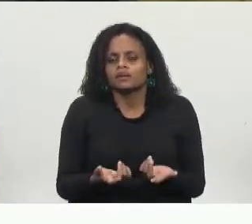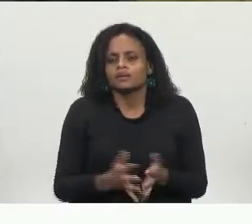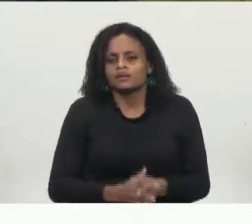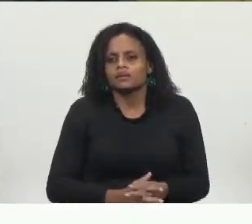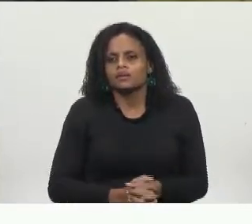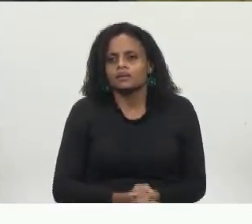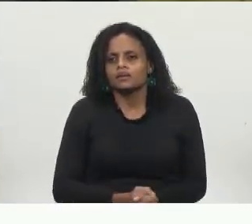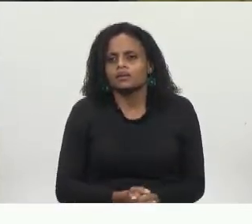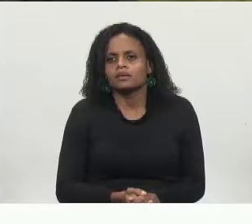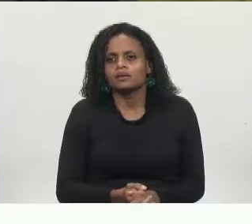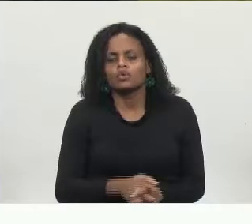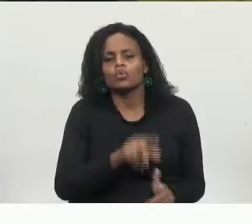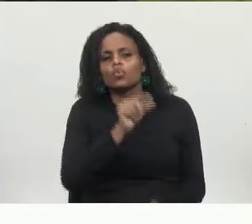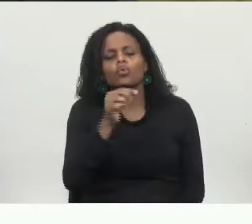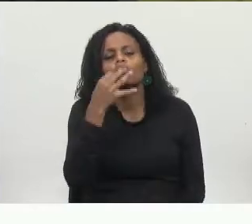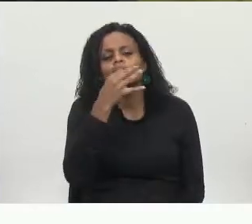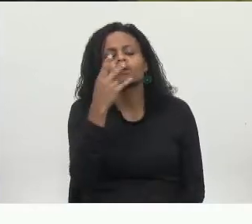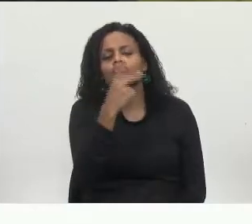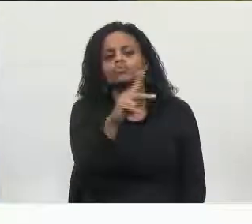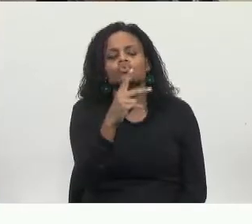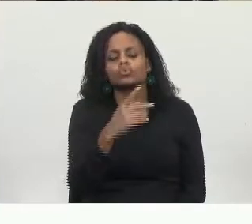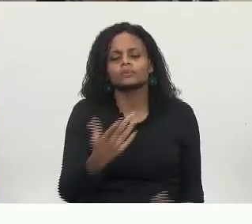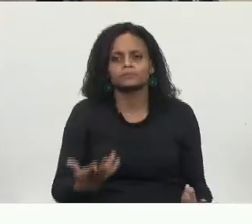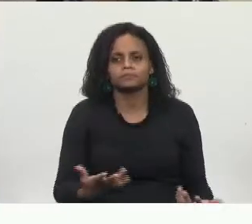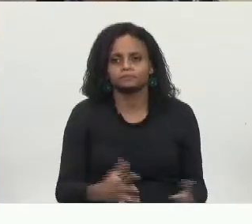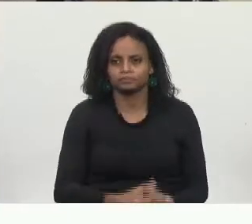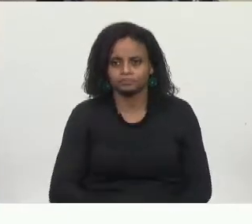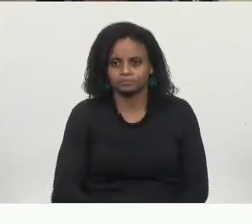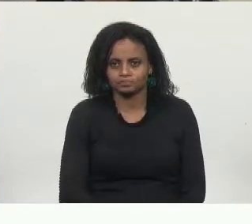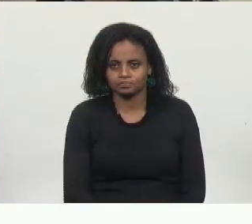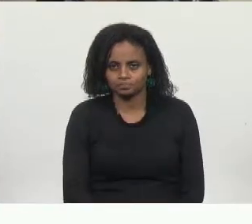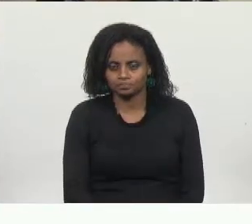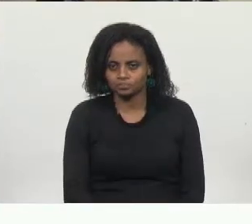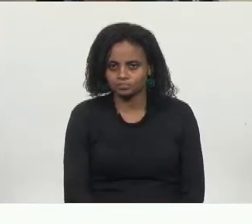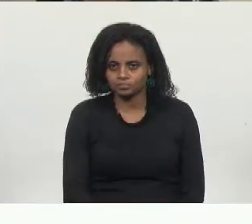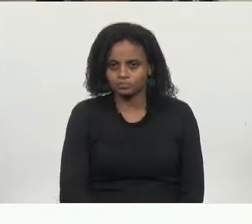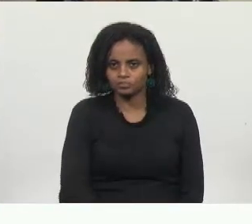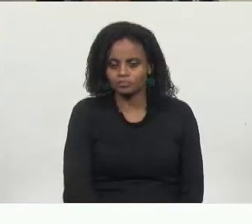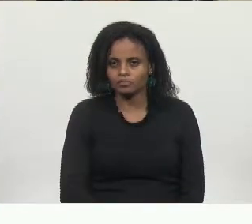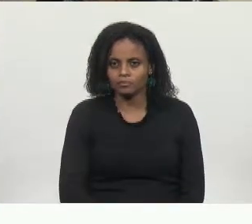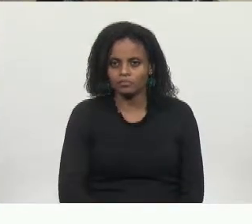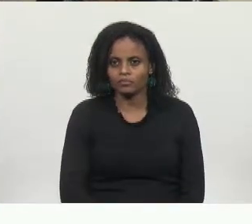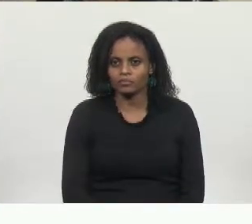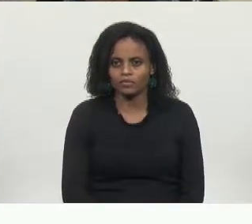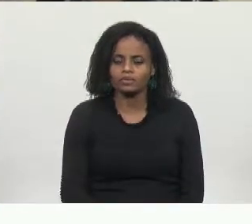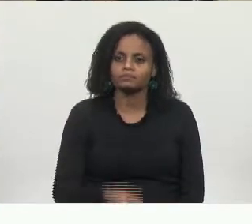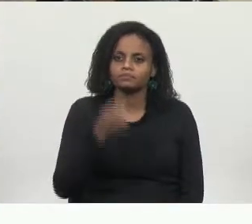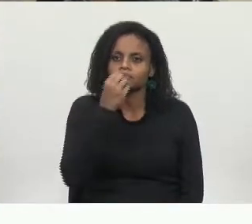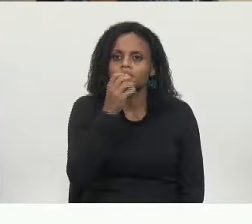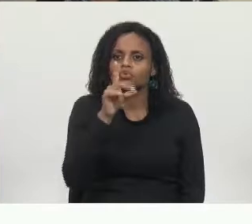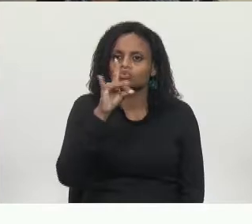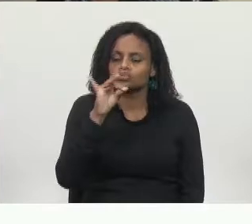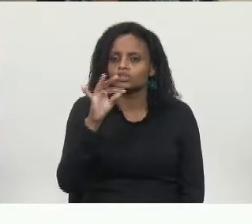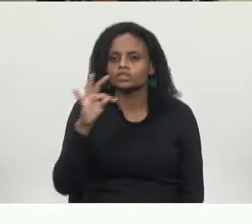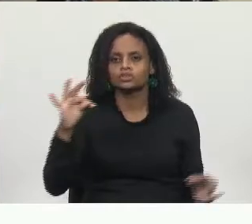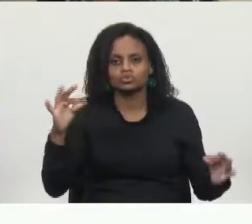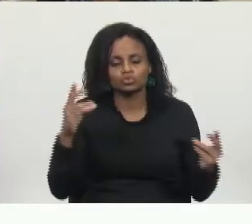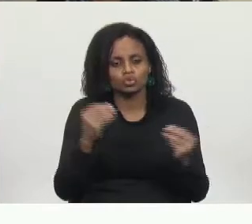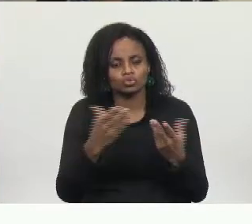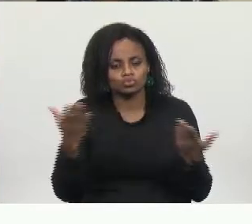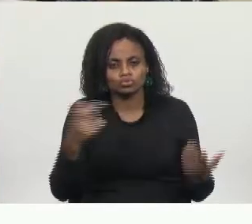áreas adjacentes. O que você acha disso, deputado Salema, por favor? Bem, bom dia, presidente, bom dia a todos os demais